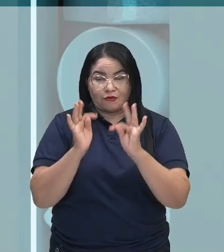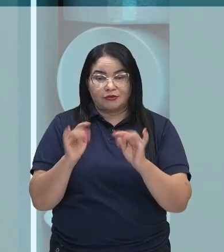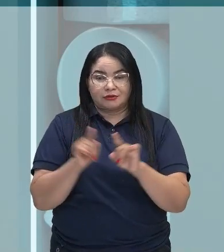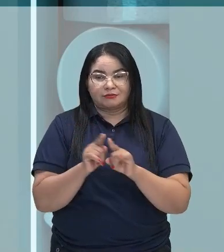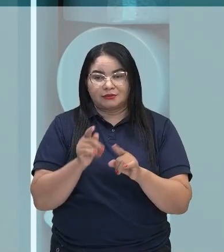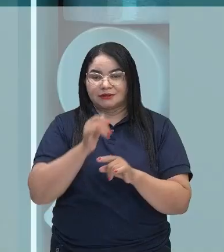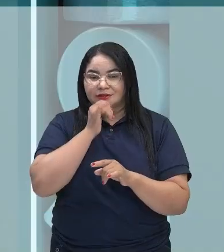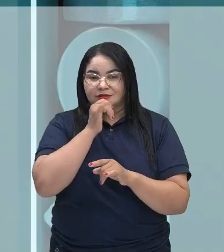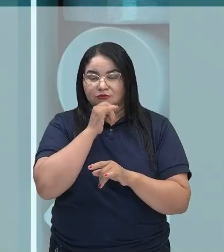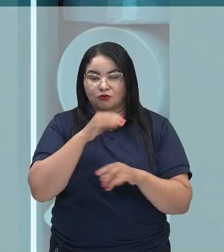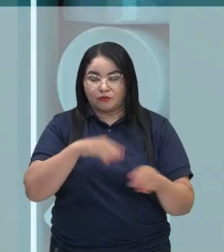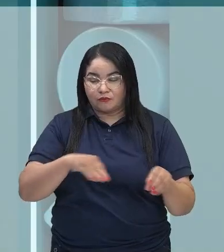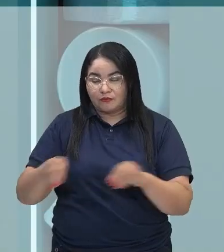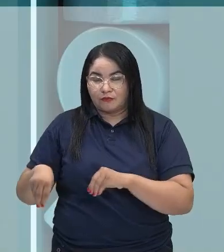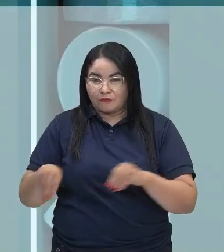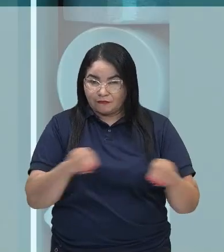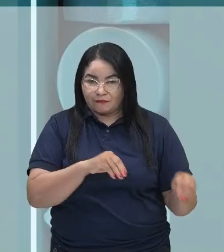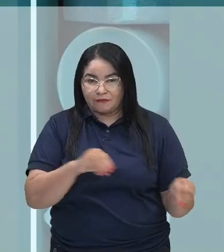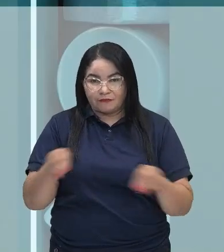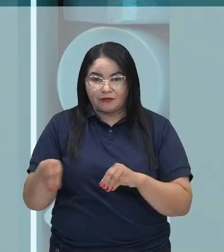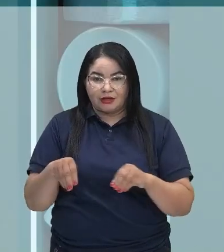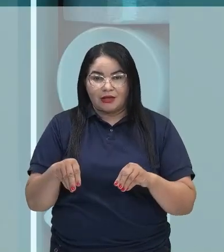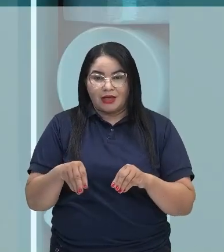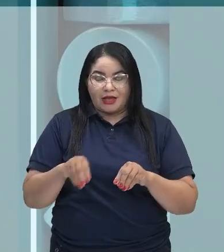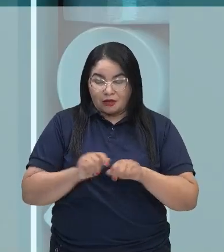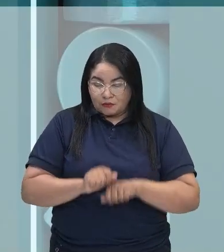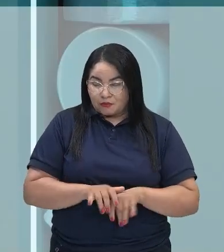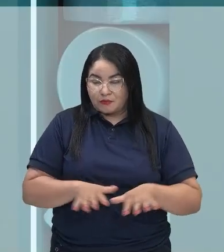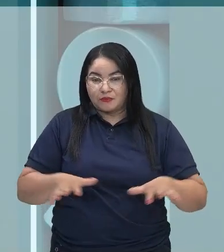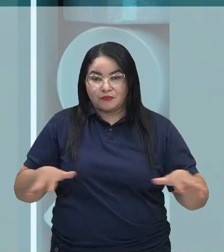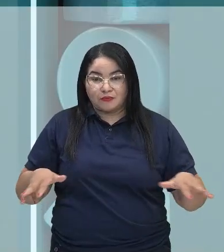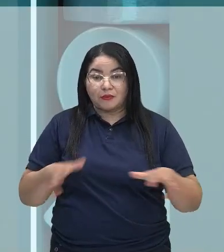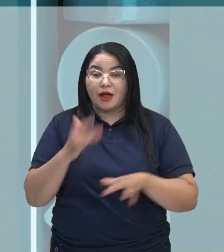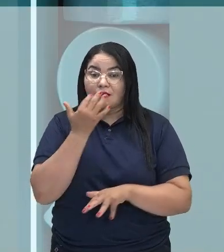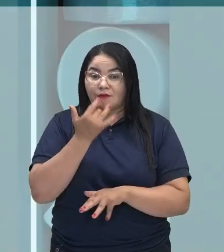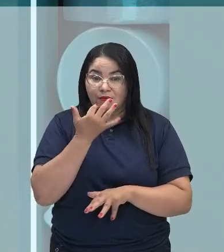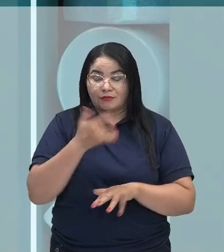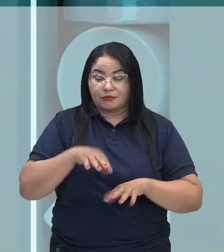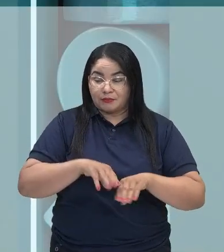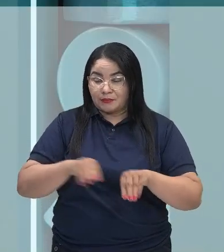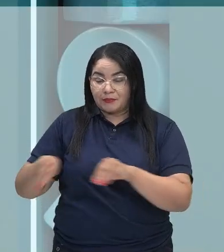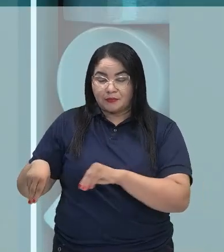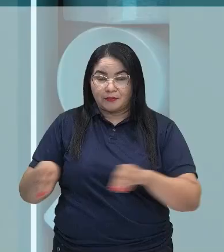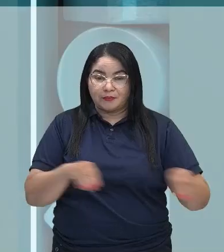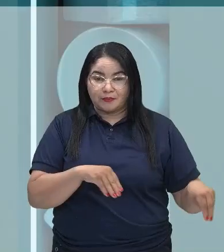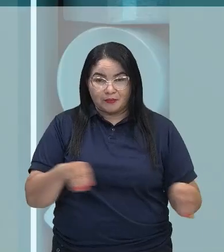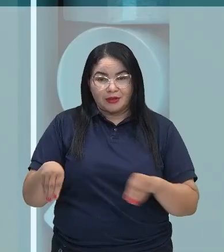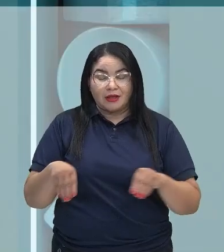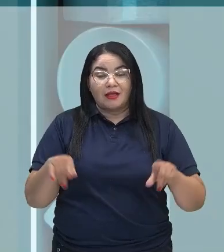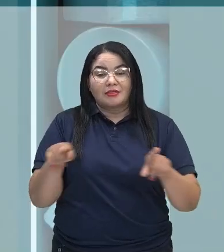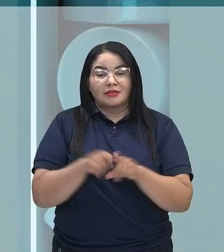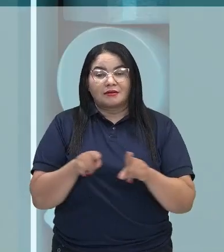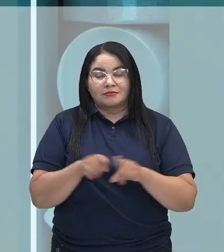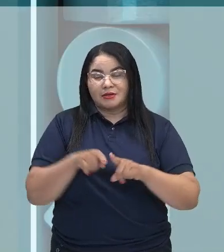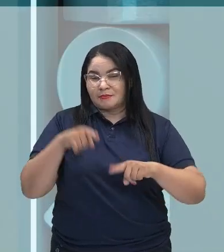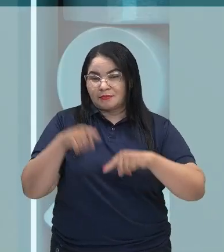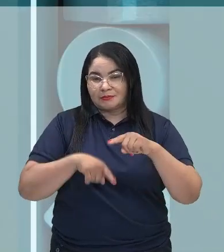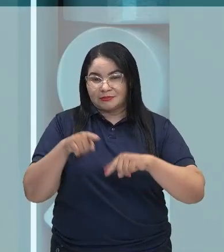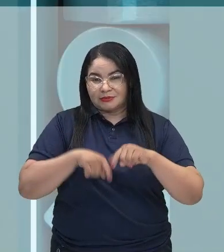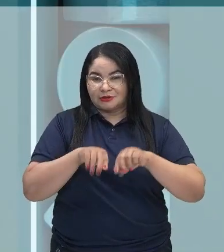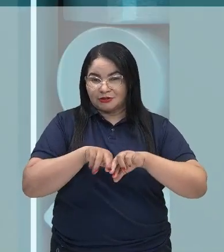tem aquela roupa característica, aquela saia colorida. Tem também aquele objeto que